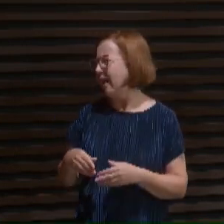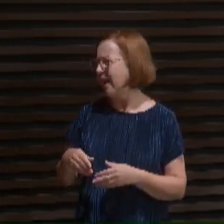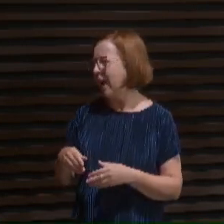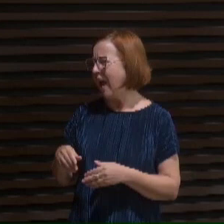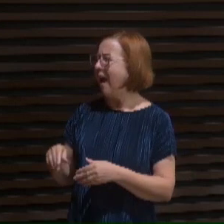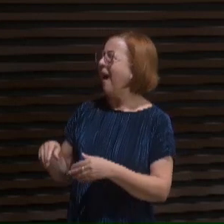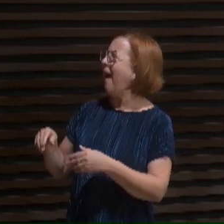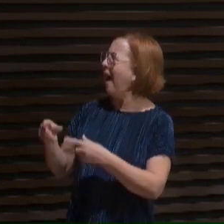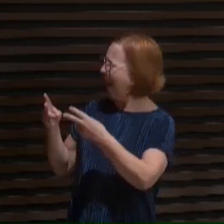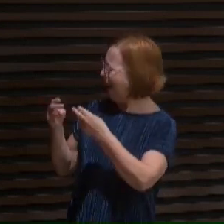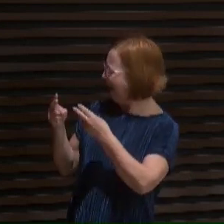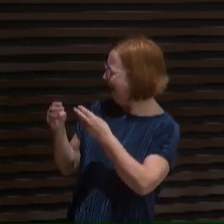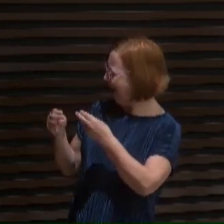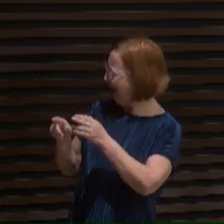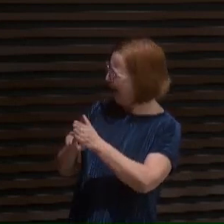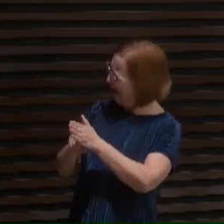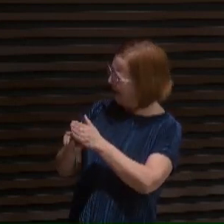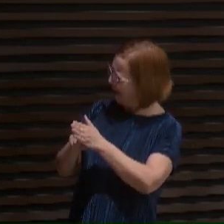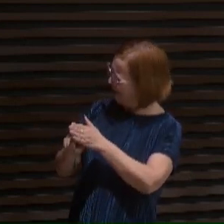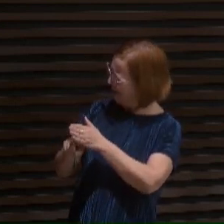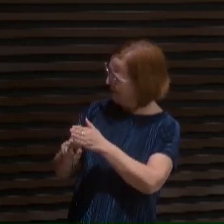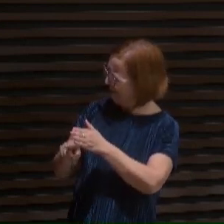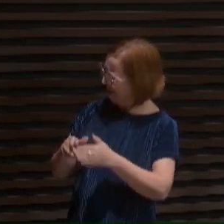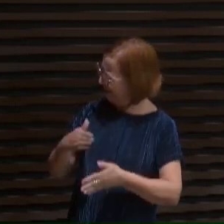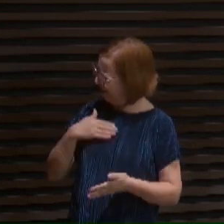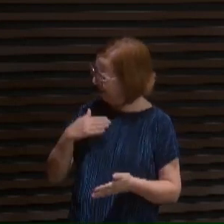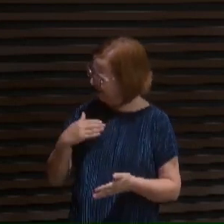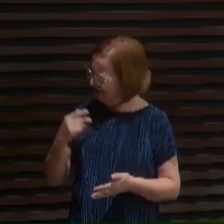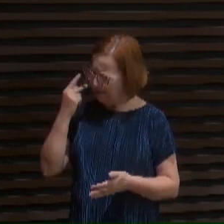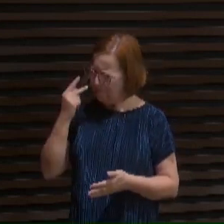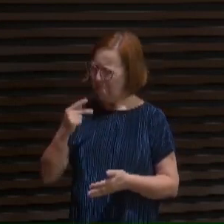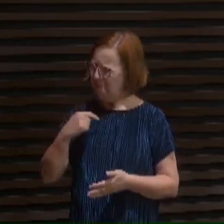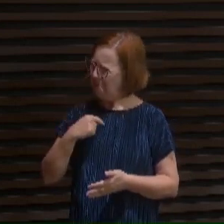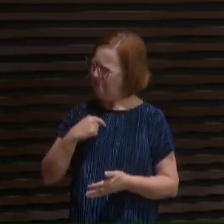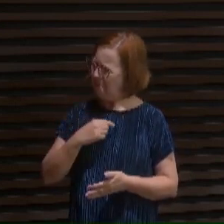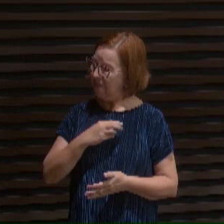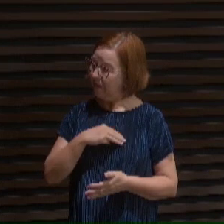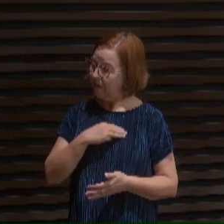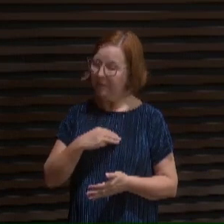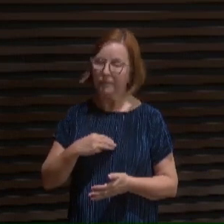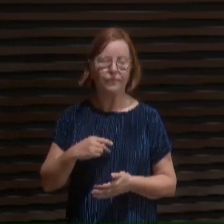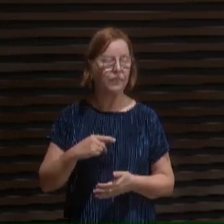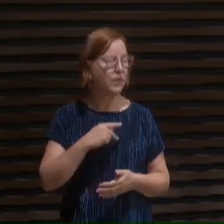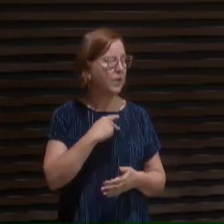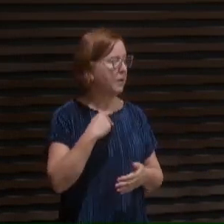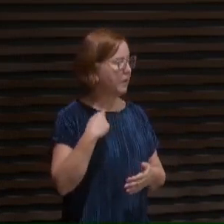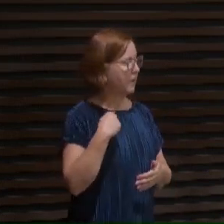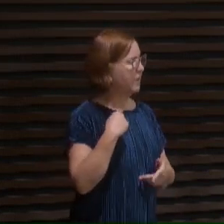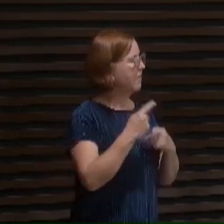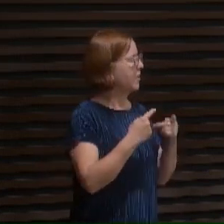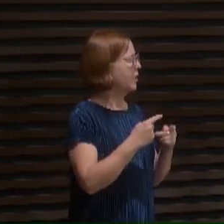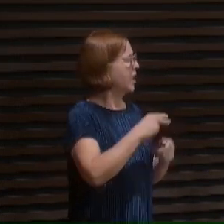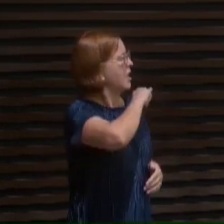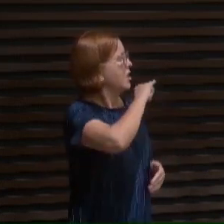olha só que pergunta mais escandalosa para uma missionária. E o pastor tirou minha irmã e disse: